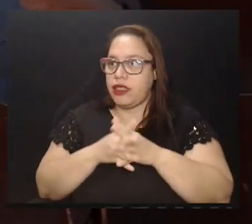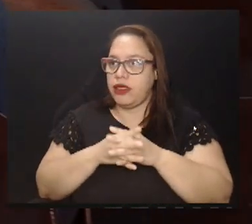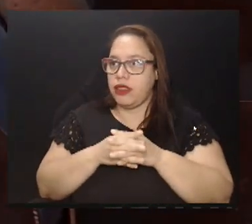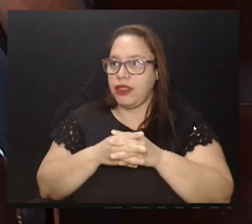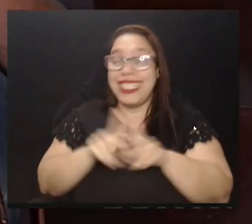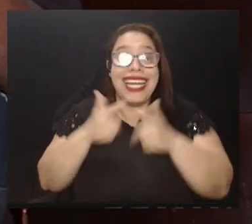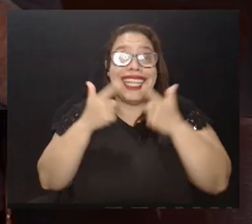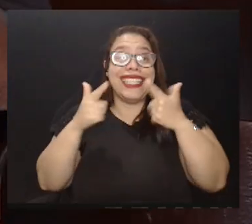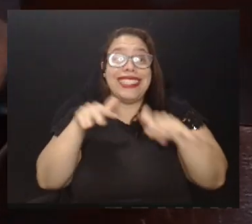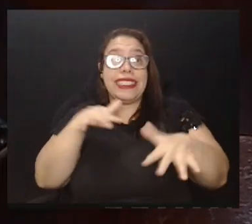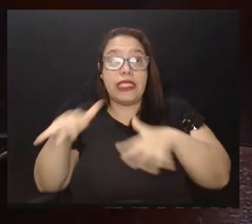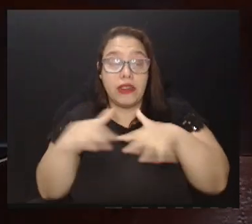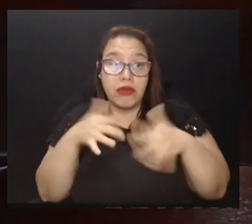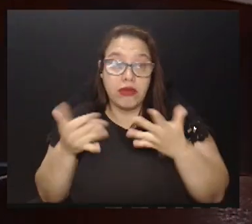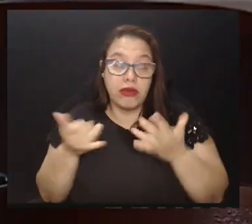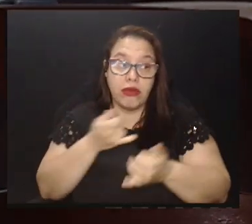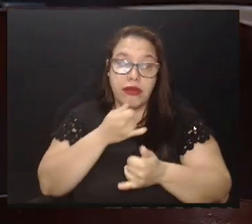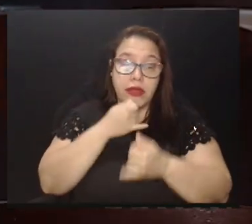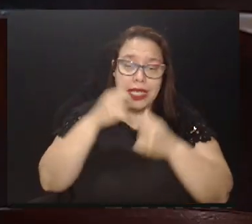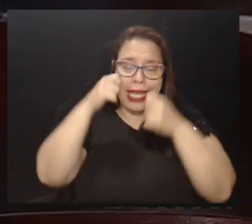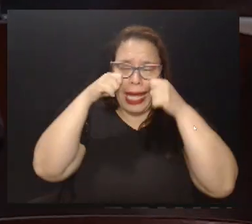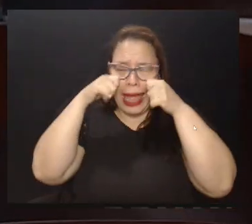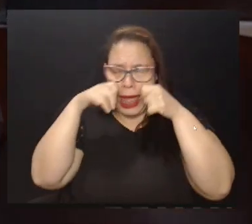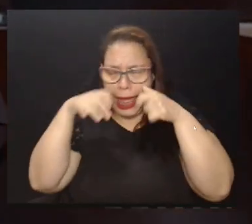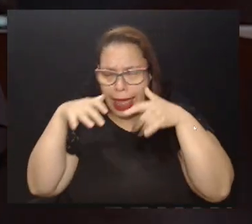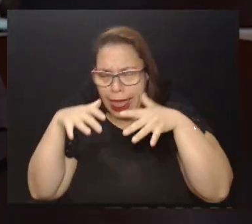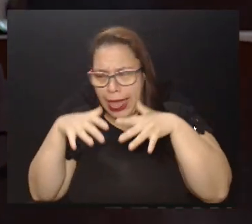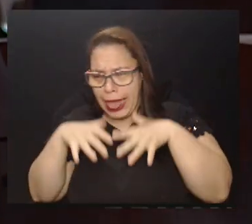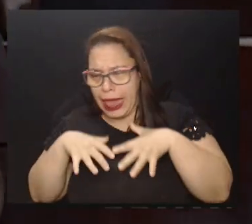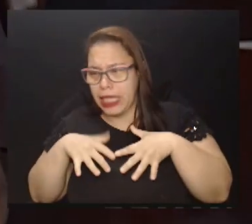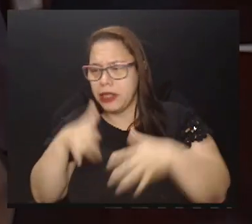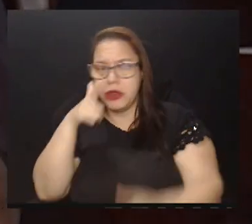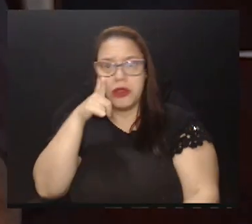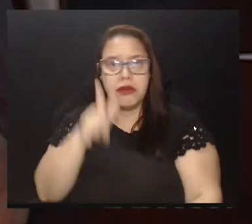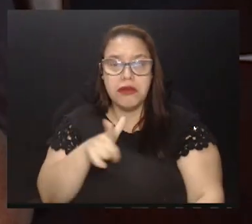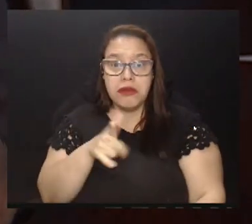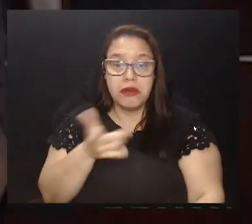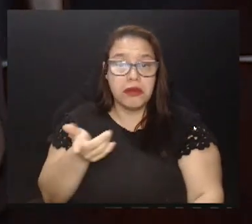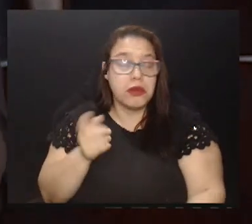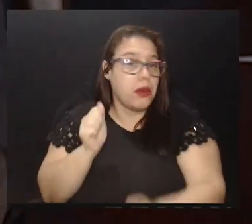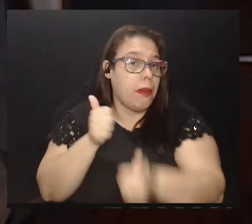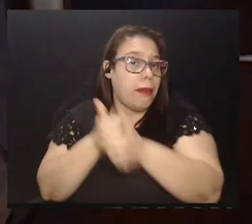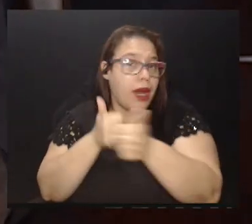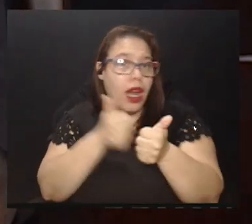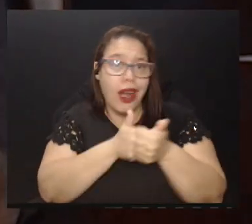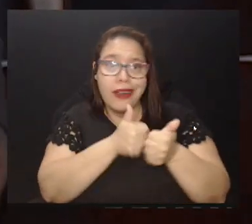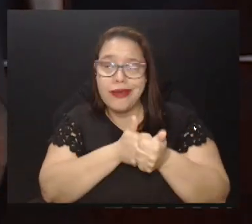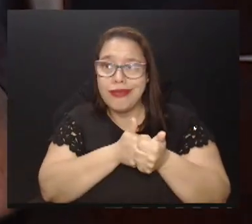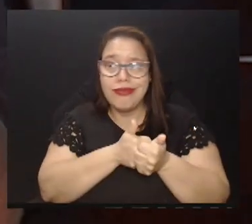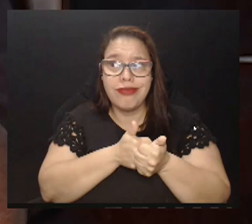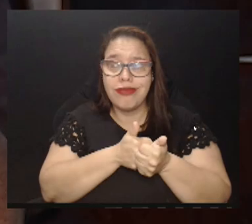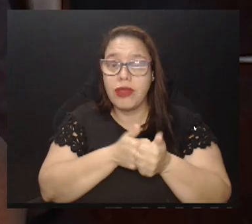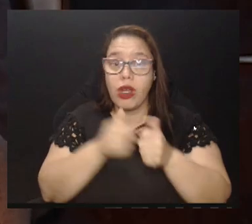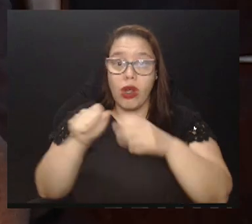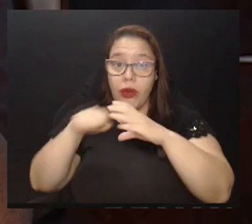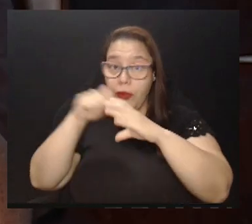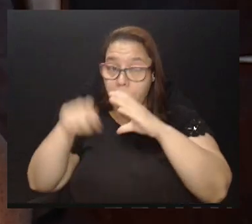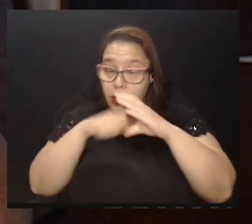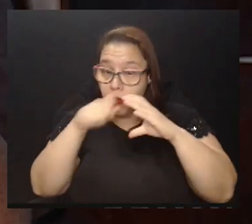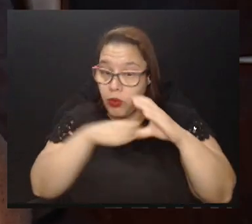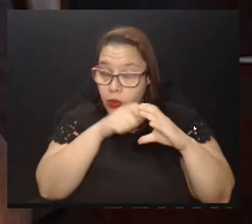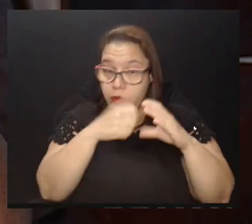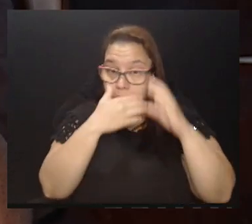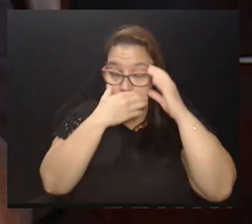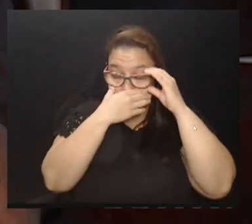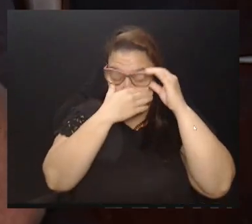momentos, né? Quando a gente se encontrou, a gente não conseguia ficar perto um do outro. E aí eu filmei tudo isso. E aí o lado jornalístico valeu